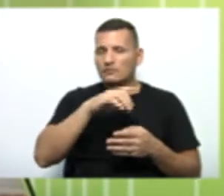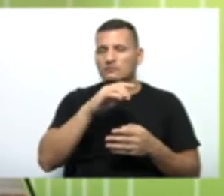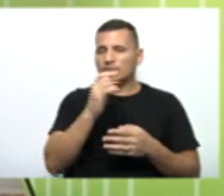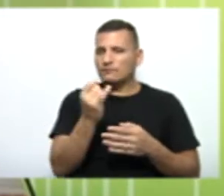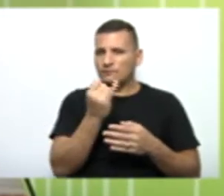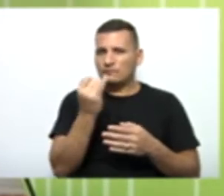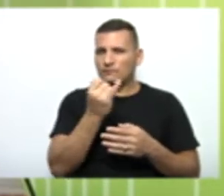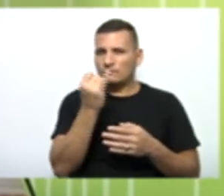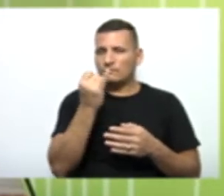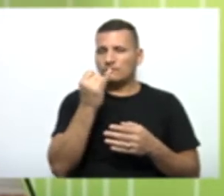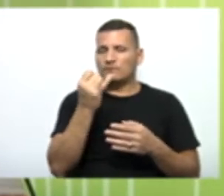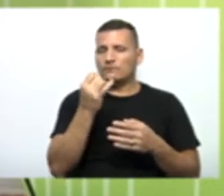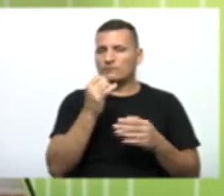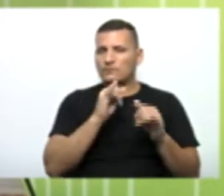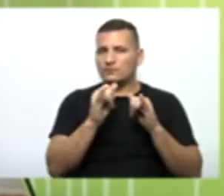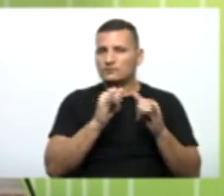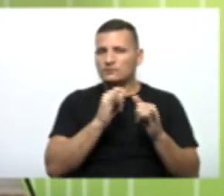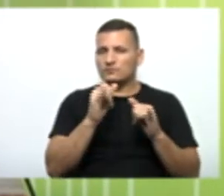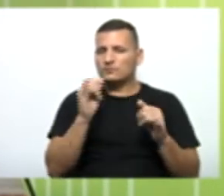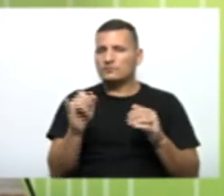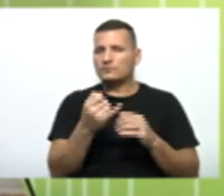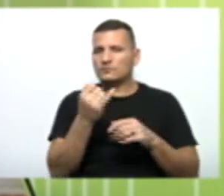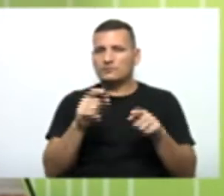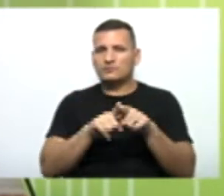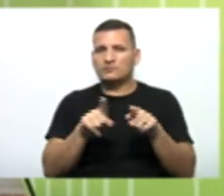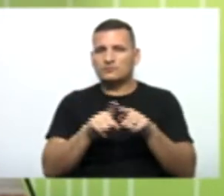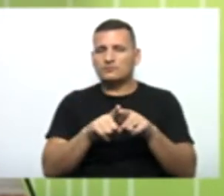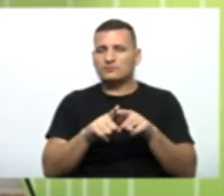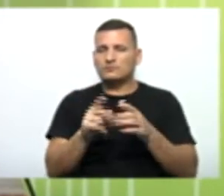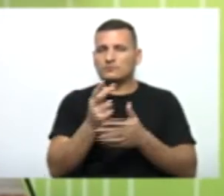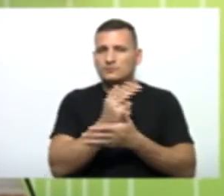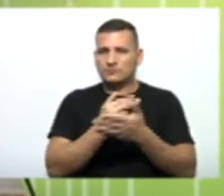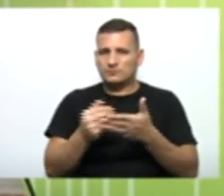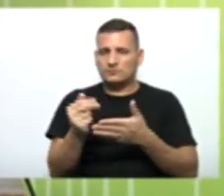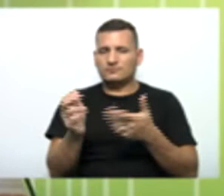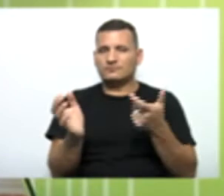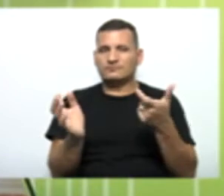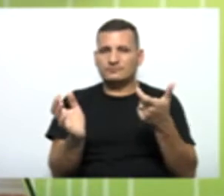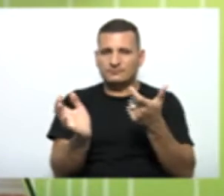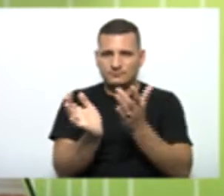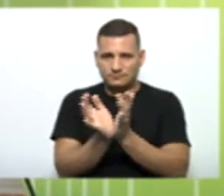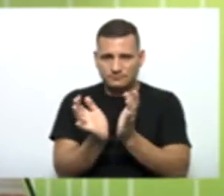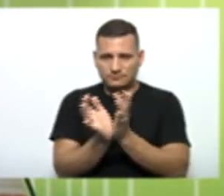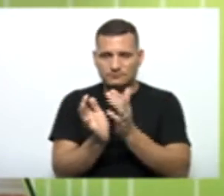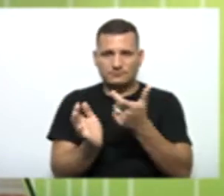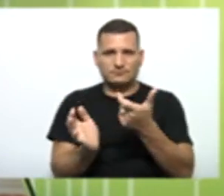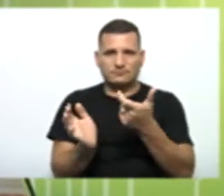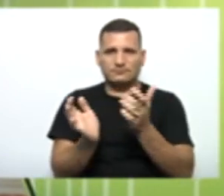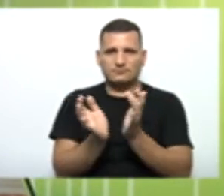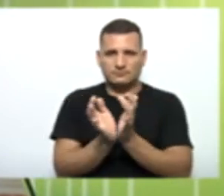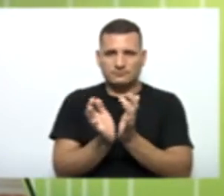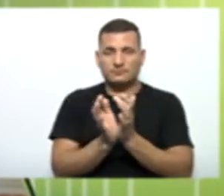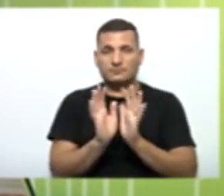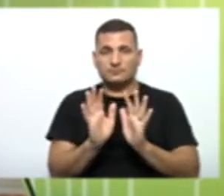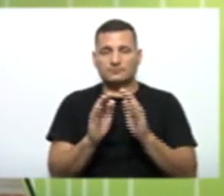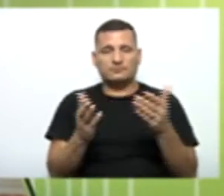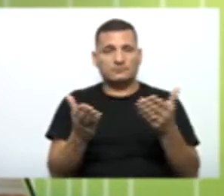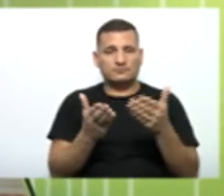lá no diagrama de classe. Então vejam bem, agora você precisa